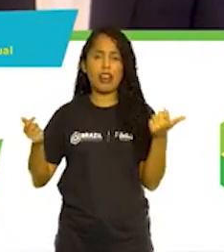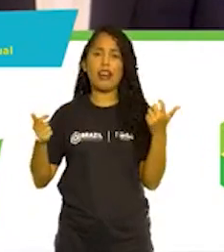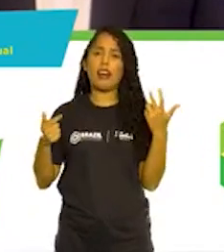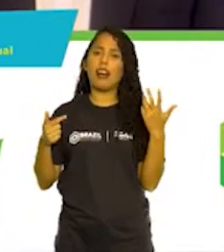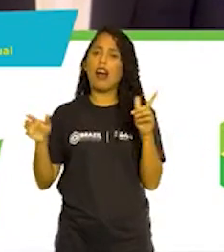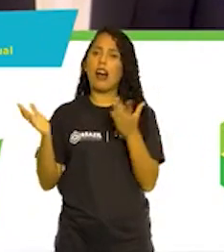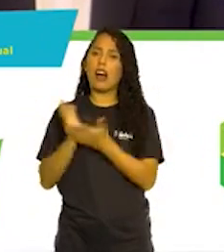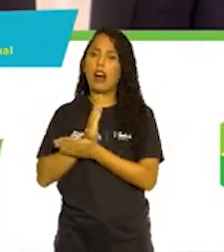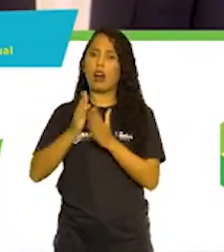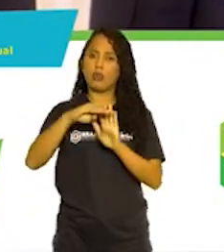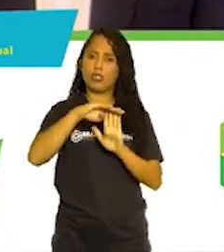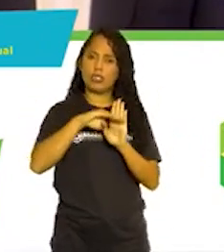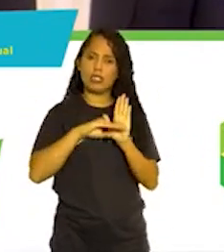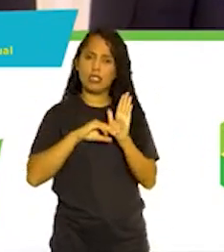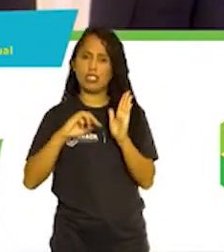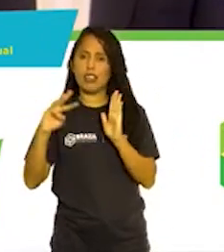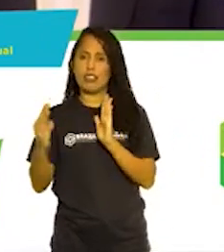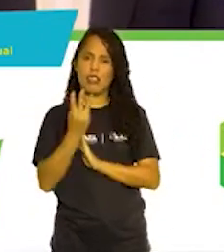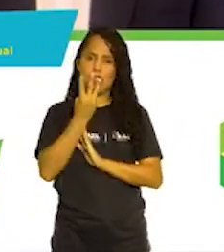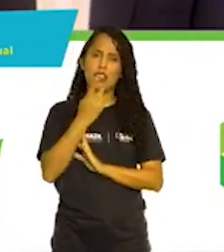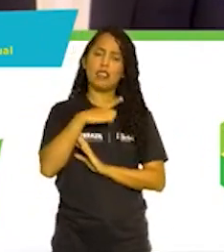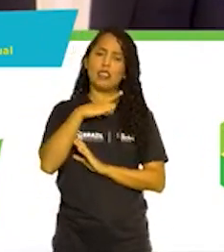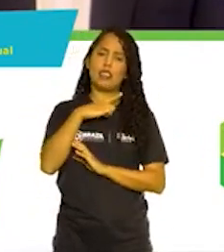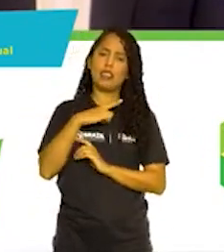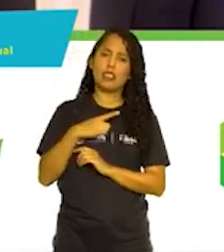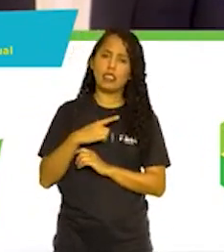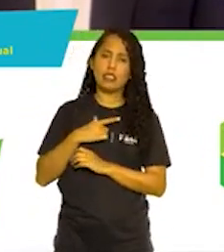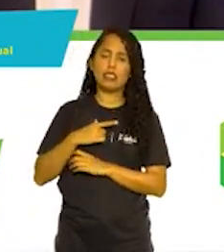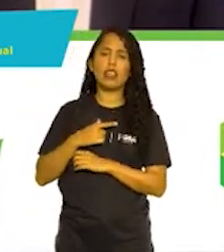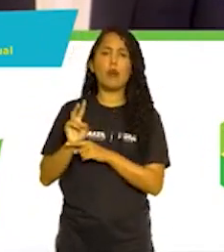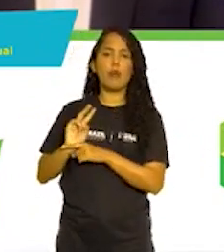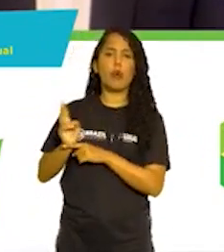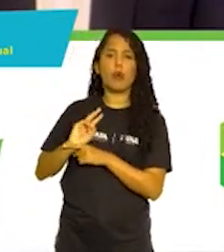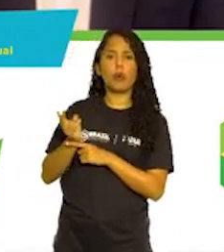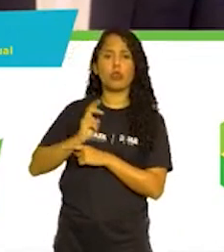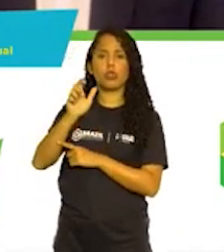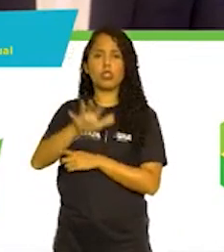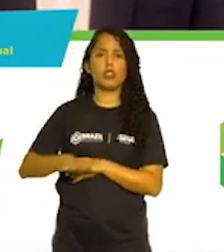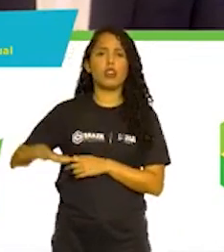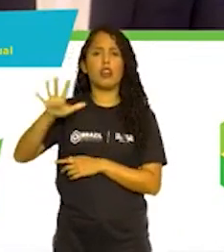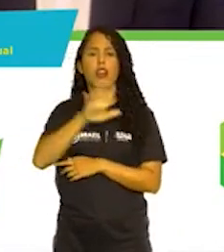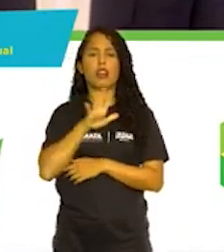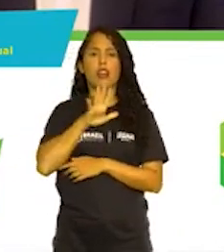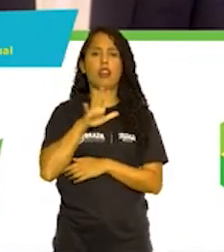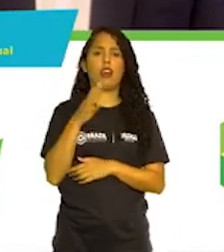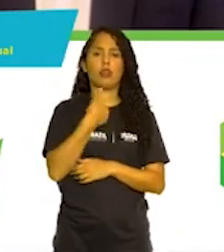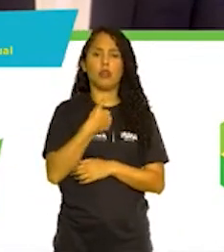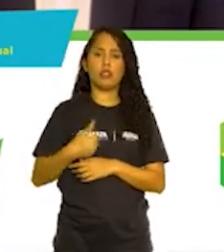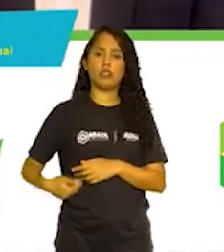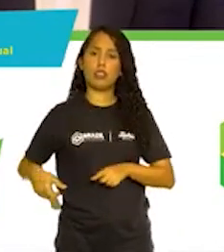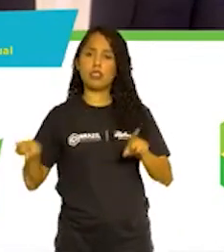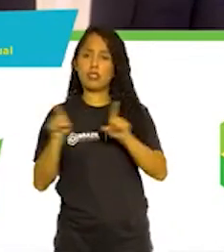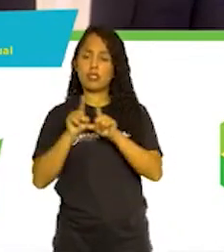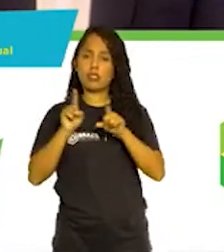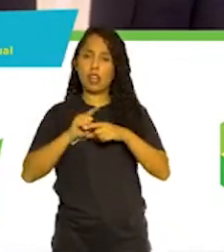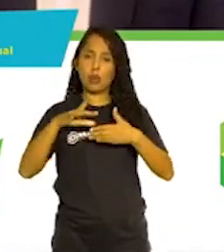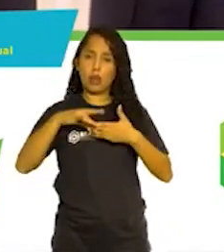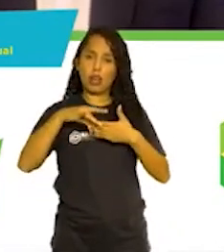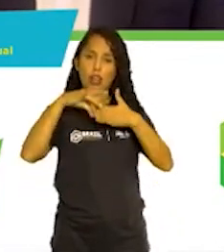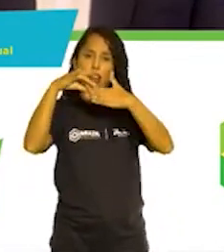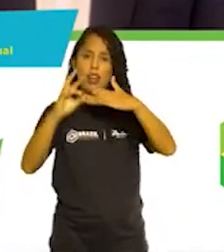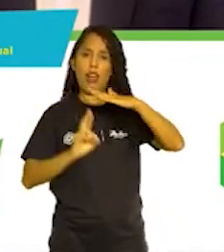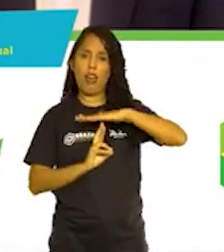lista tríplice para o Procurador-Geral da República ou para reitores de universidades. Então, a gente tem